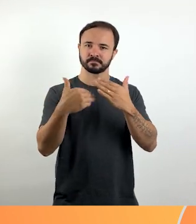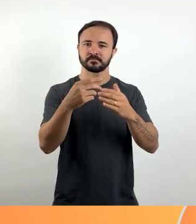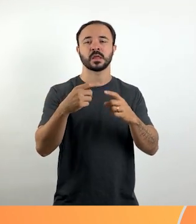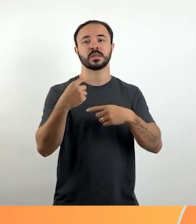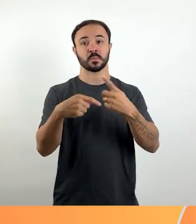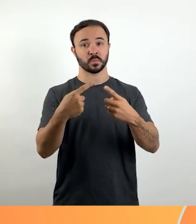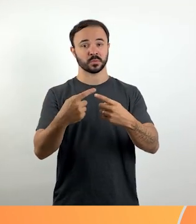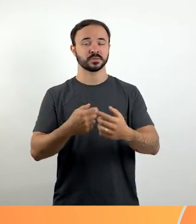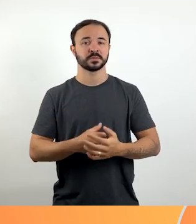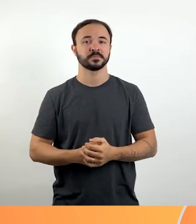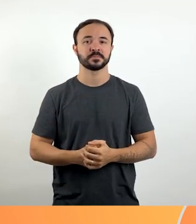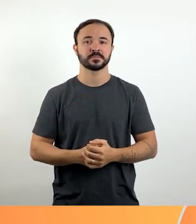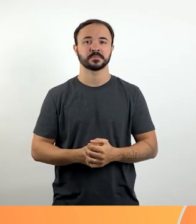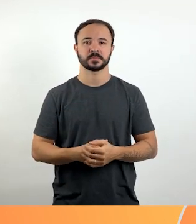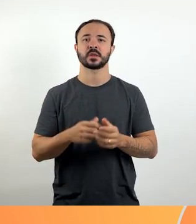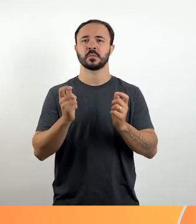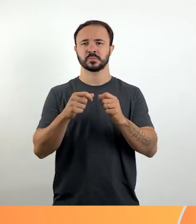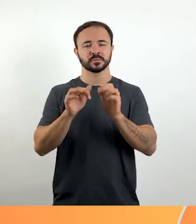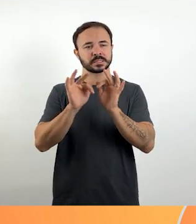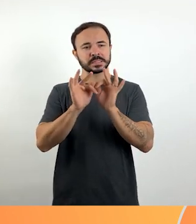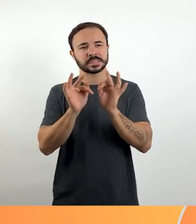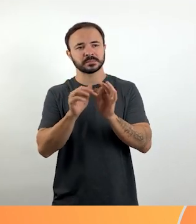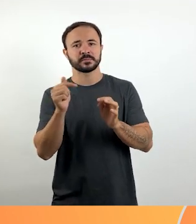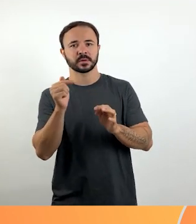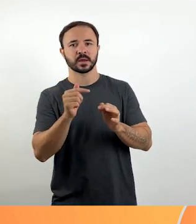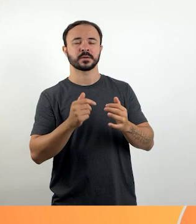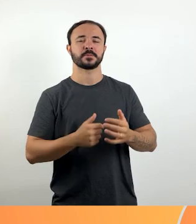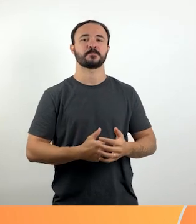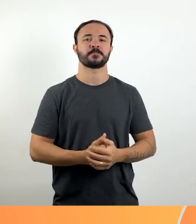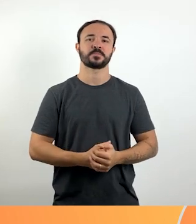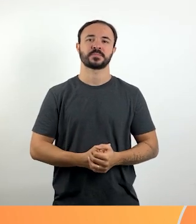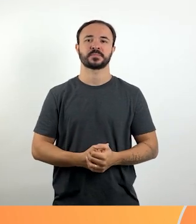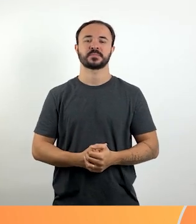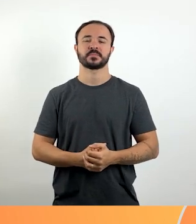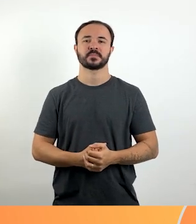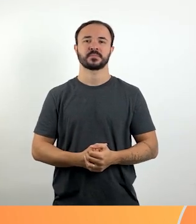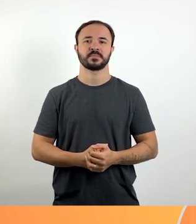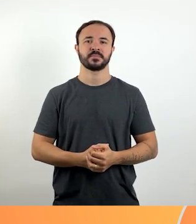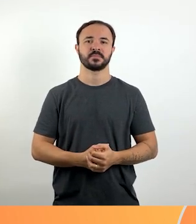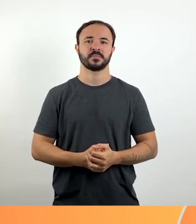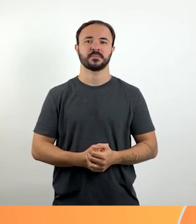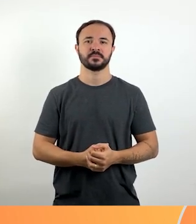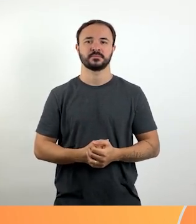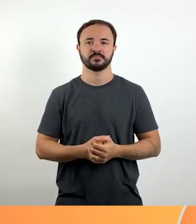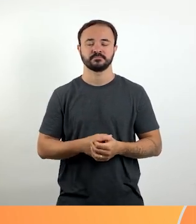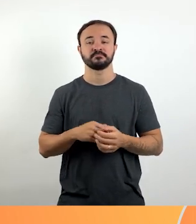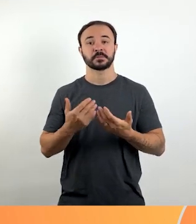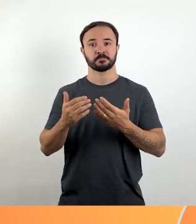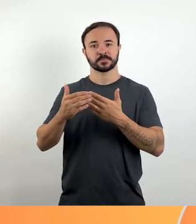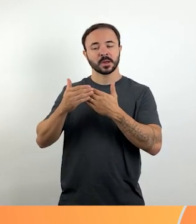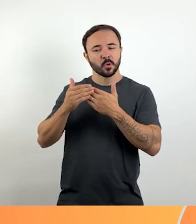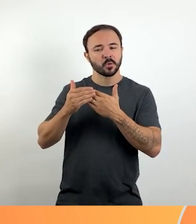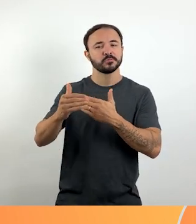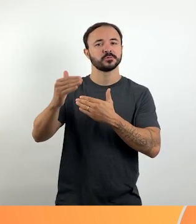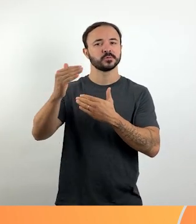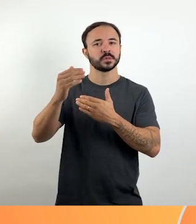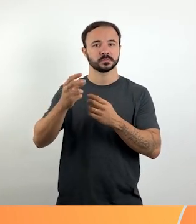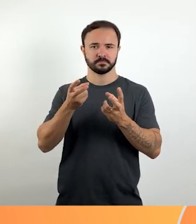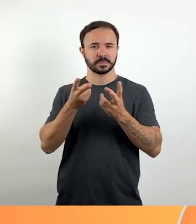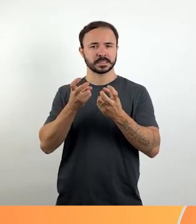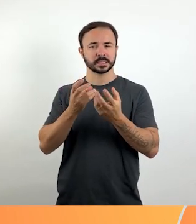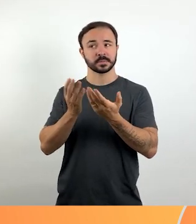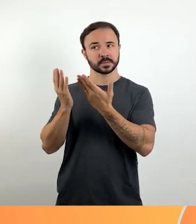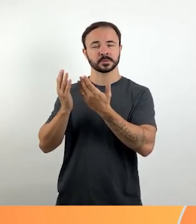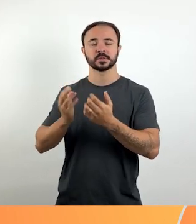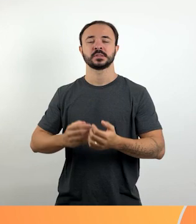podemos simplificar esse com esse aqui. E aí, continuando, nós vamos ter